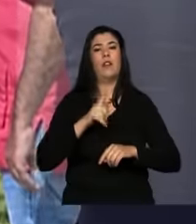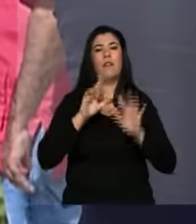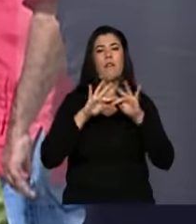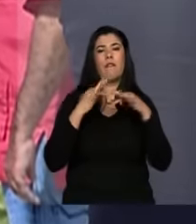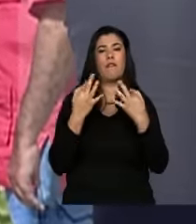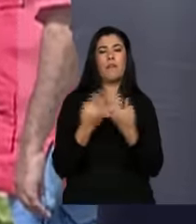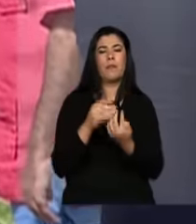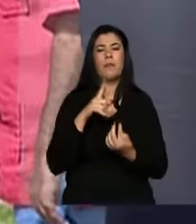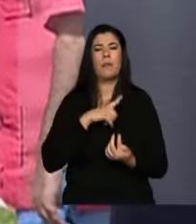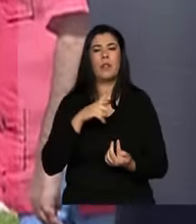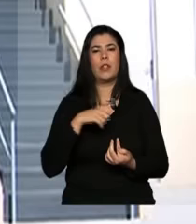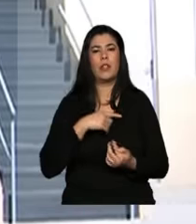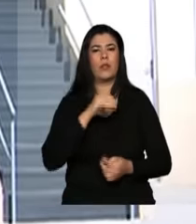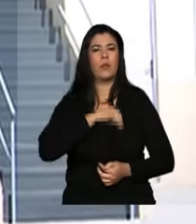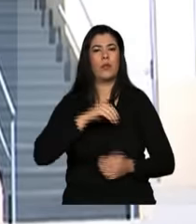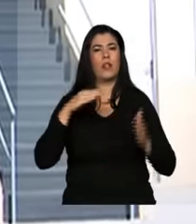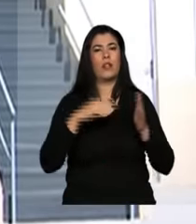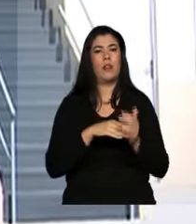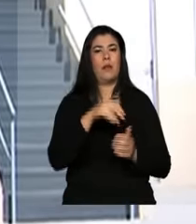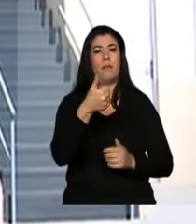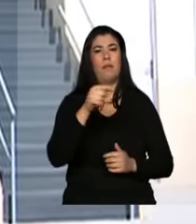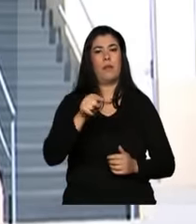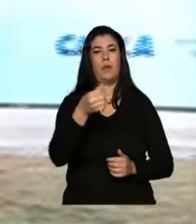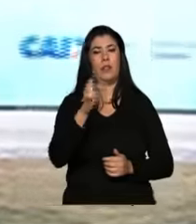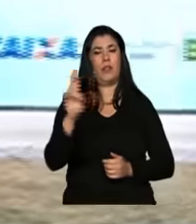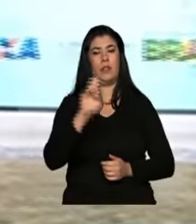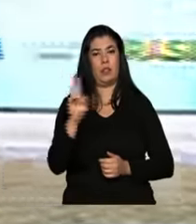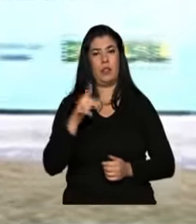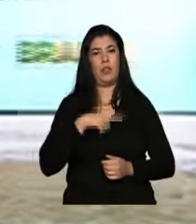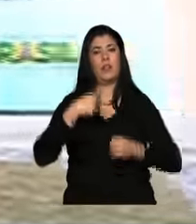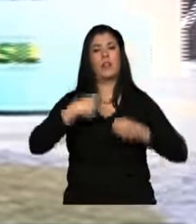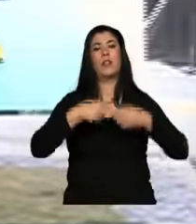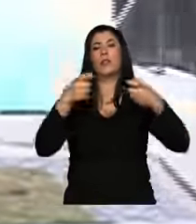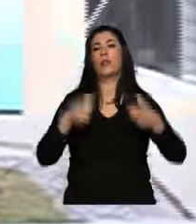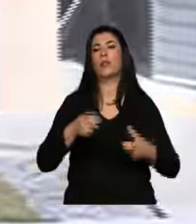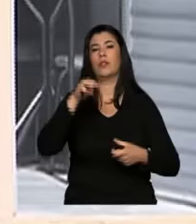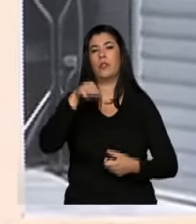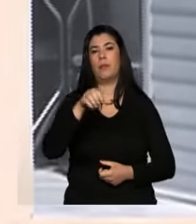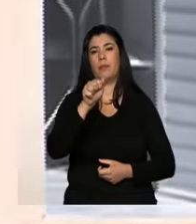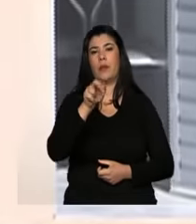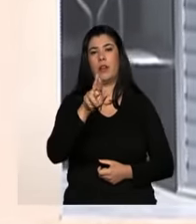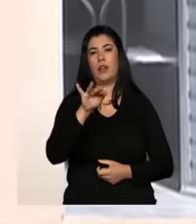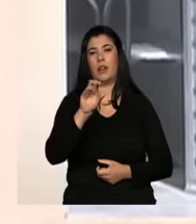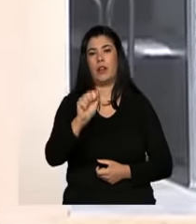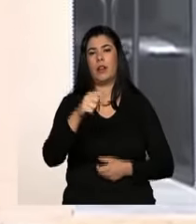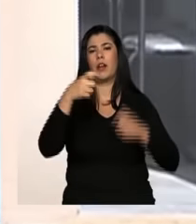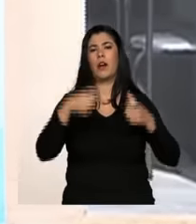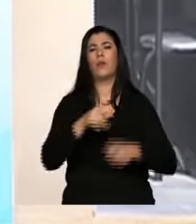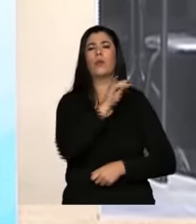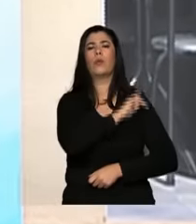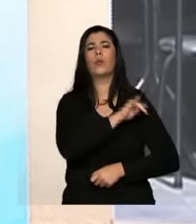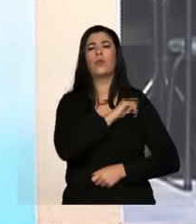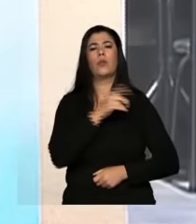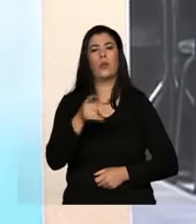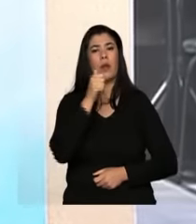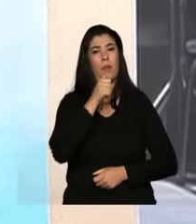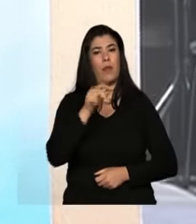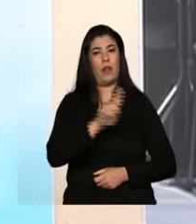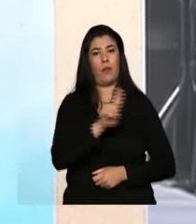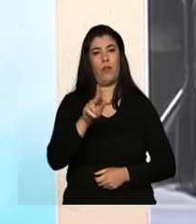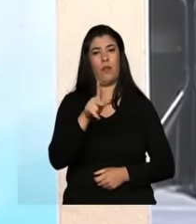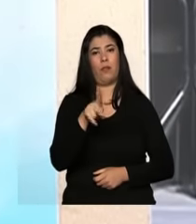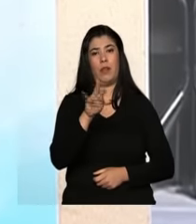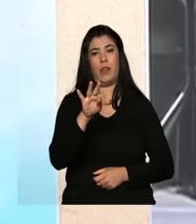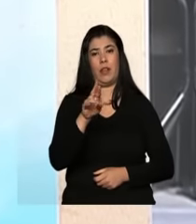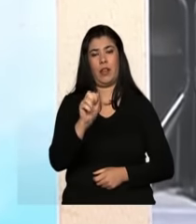de até R$ 1.600 da cidade de Maricá, no Rio de Janeiro. Kátia é uma delas. A casa própria chegou depois